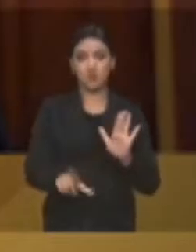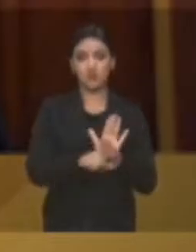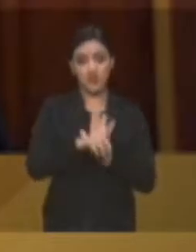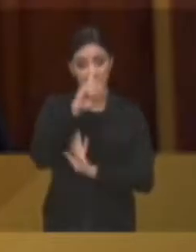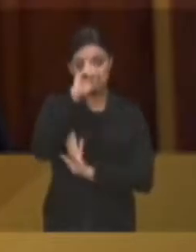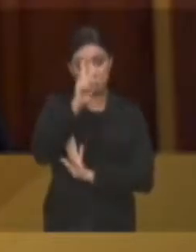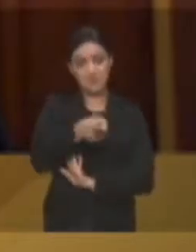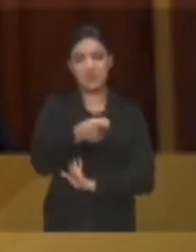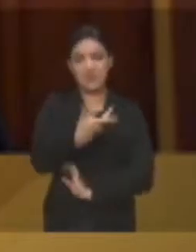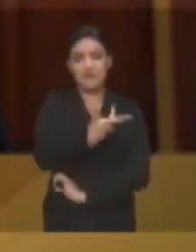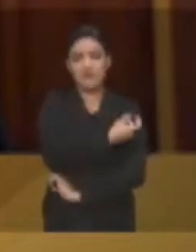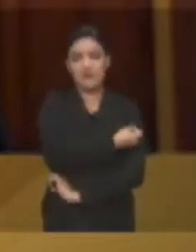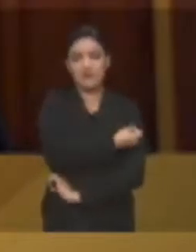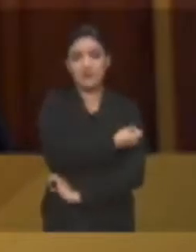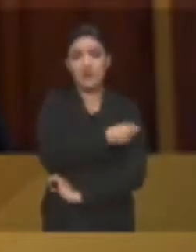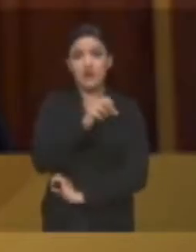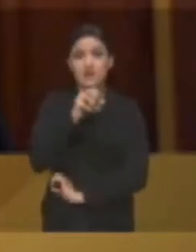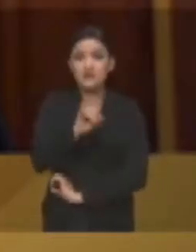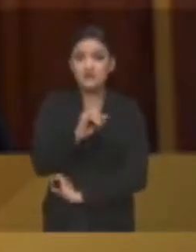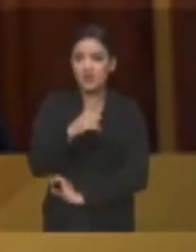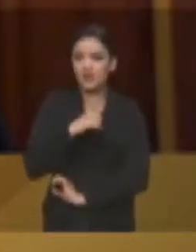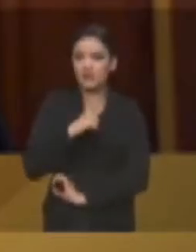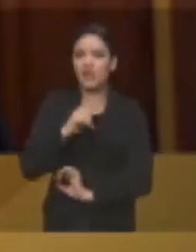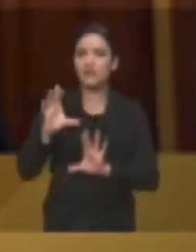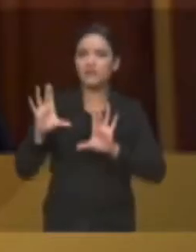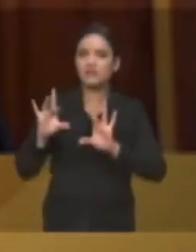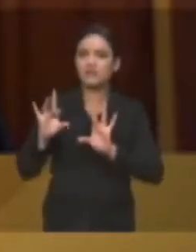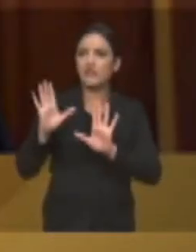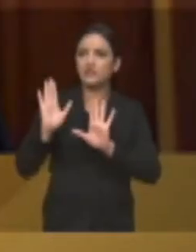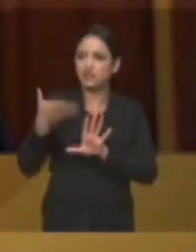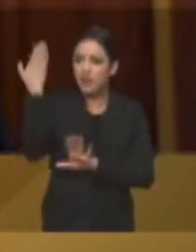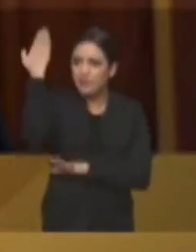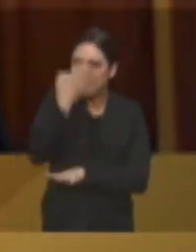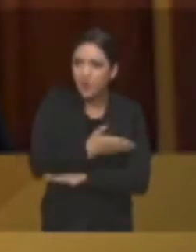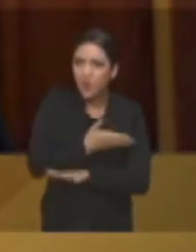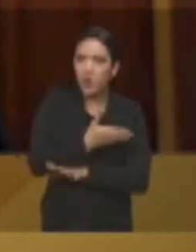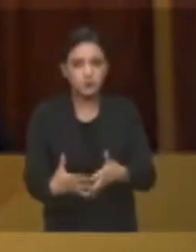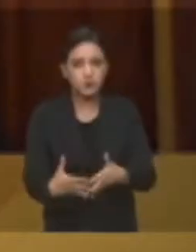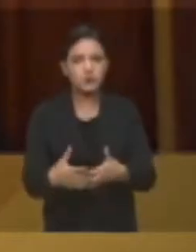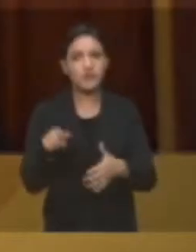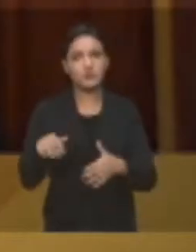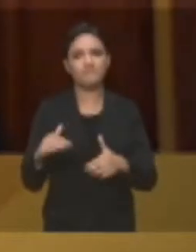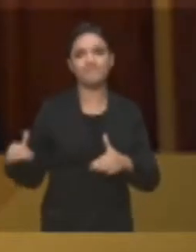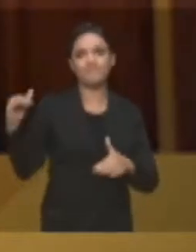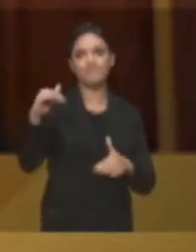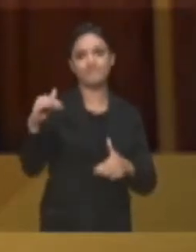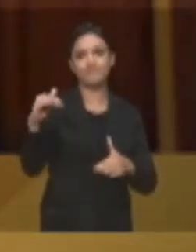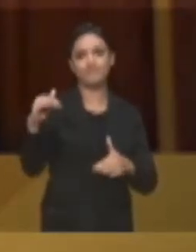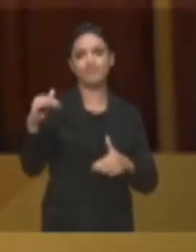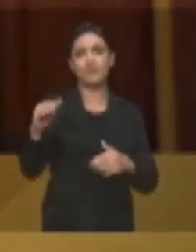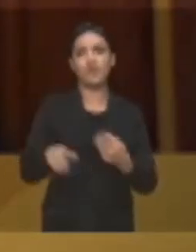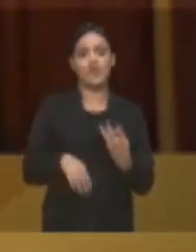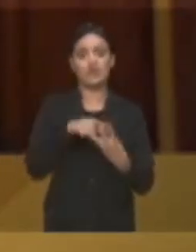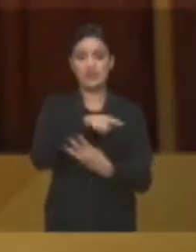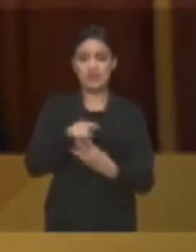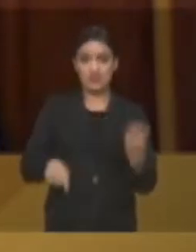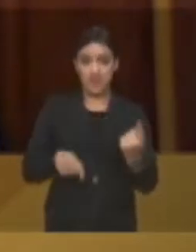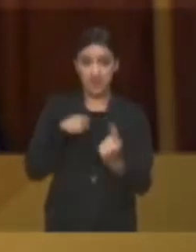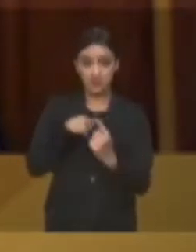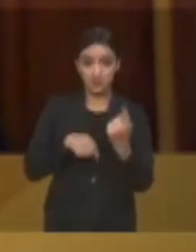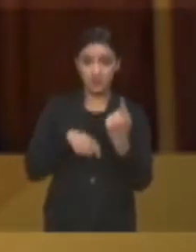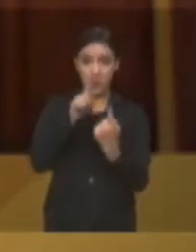consenso científico e registro em órgão de vigilância sanitária. O Estado pode,